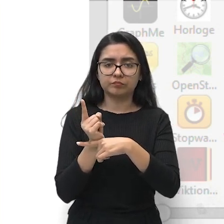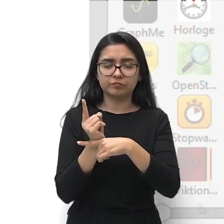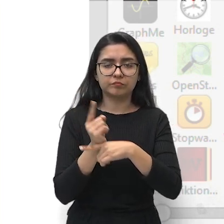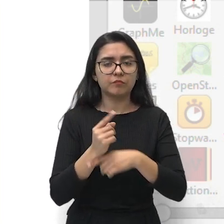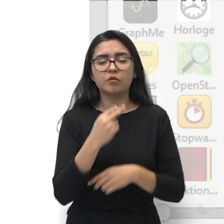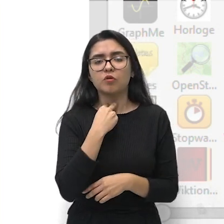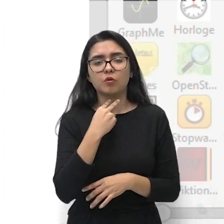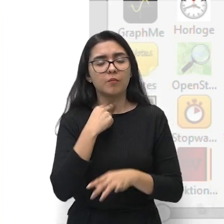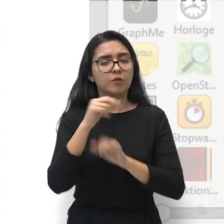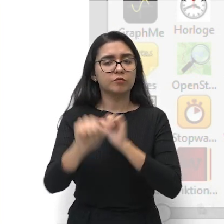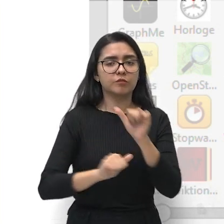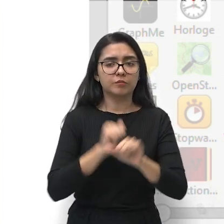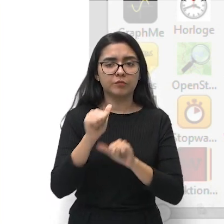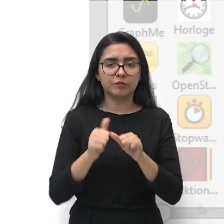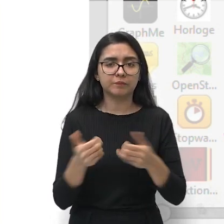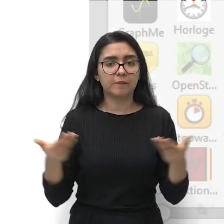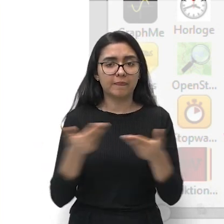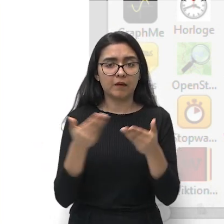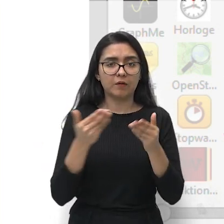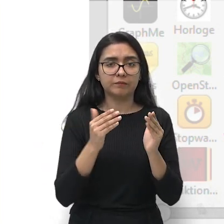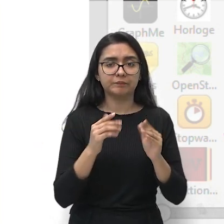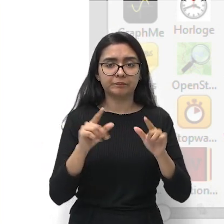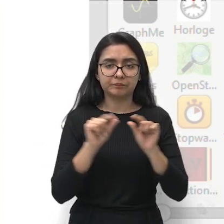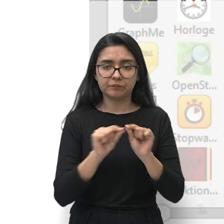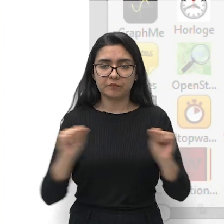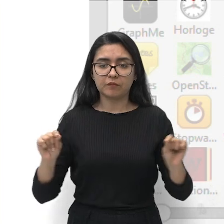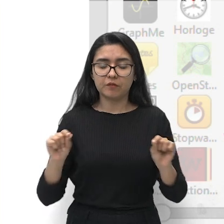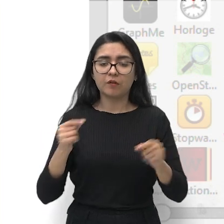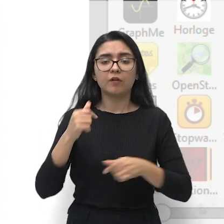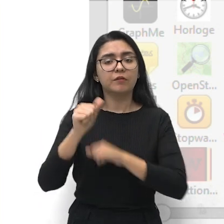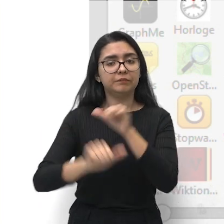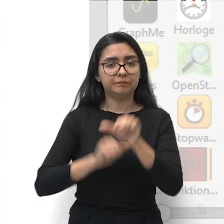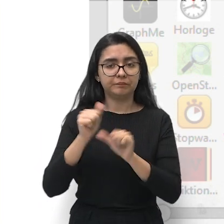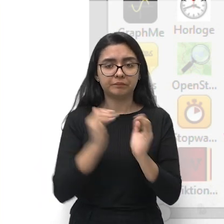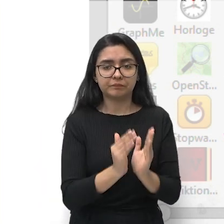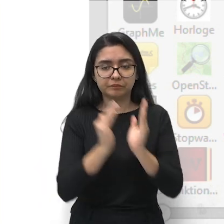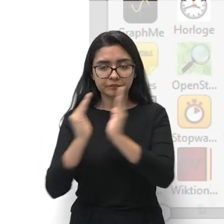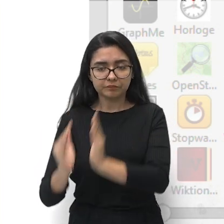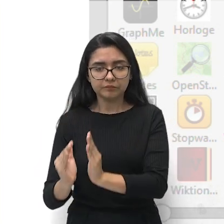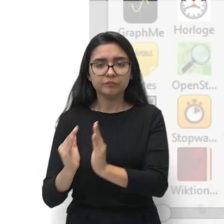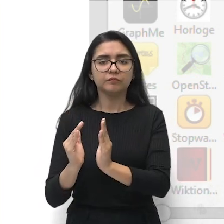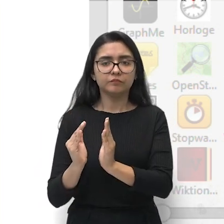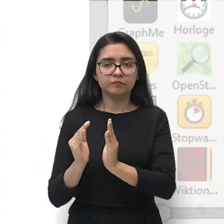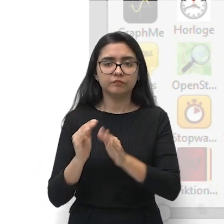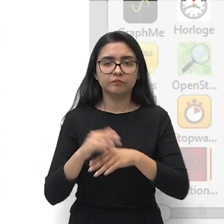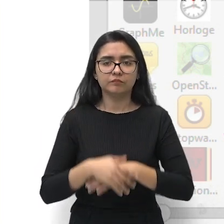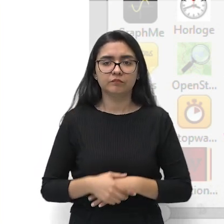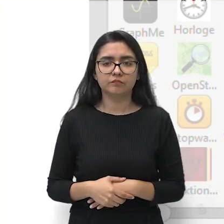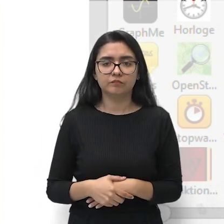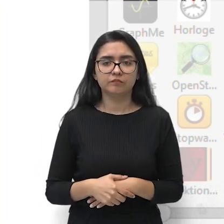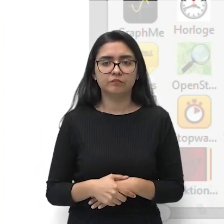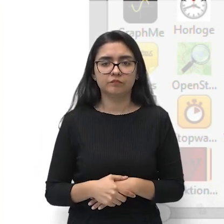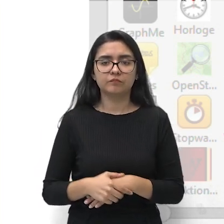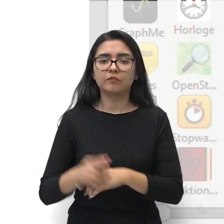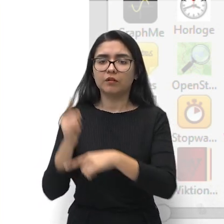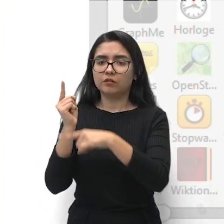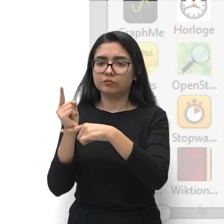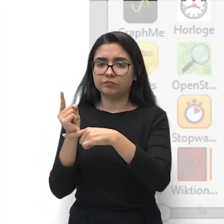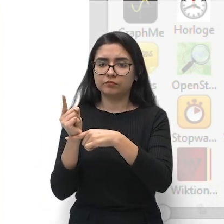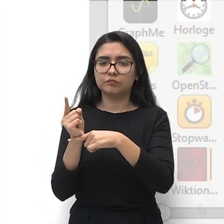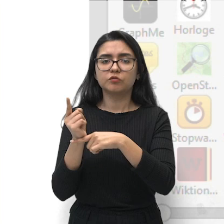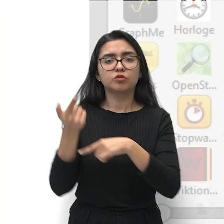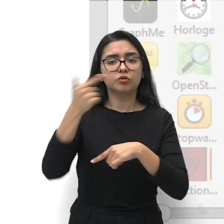mudar essa abertura, vamos posicionar a ponta seca na outra extremidade, certo? E traçar aqui,